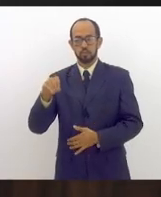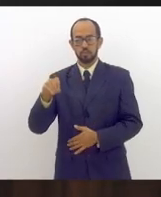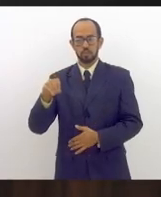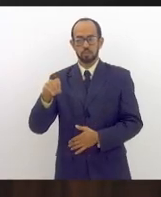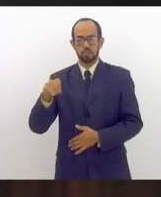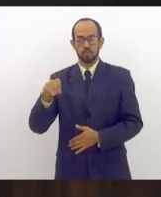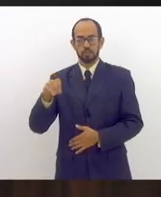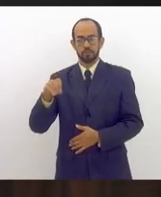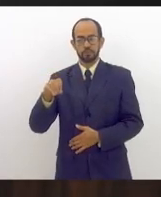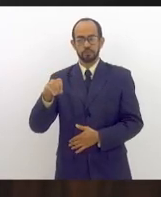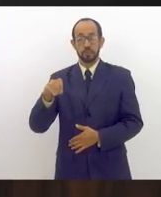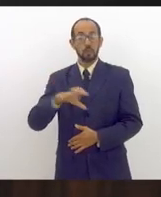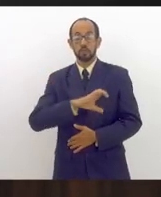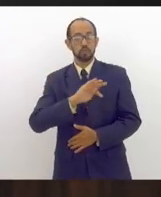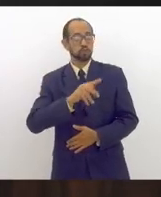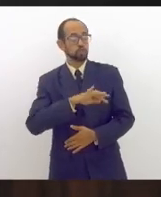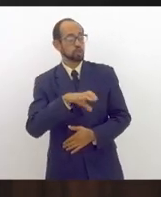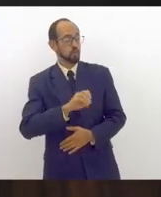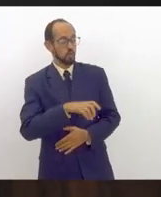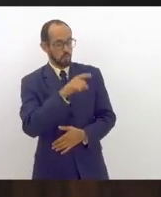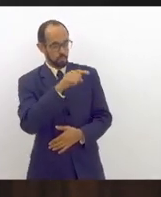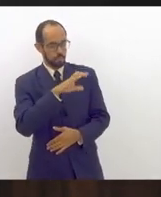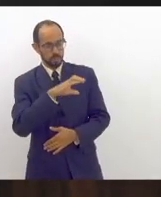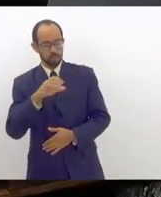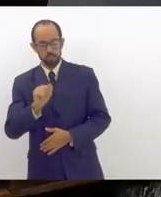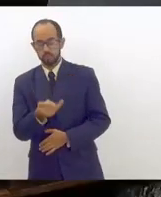deputado Chico Machado.